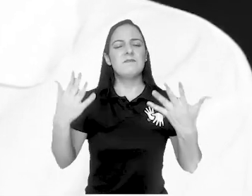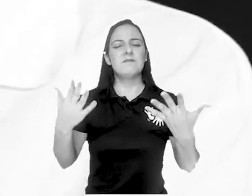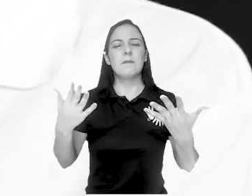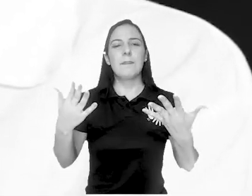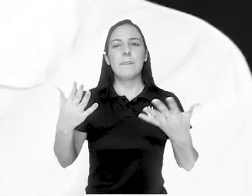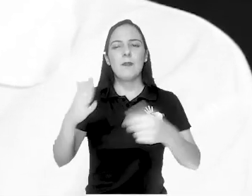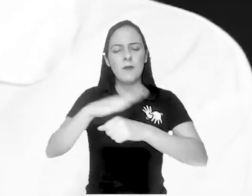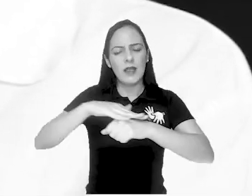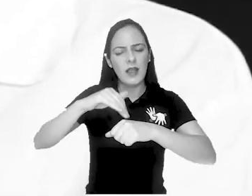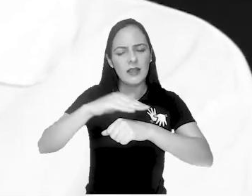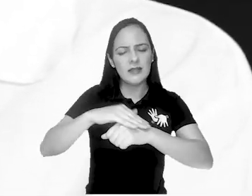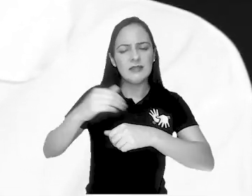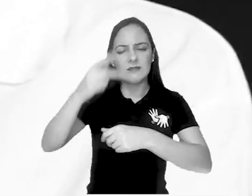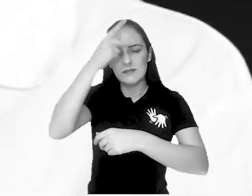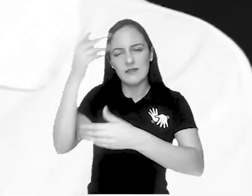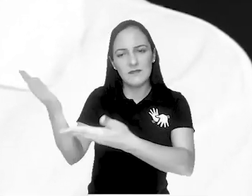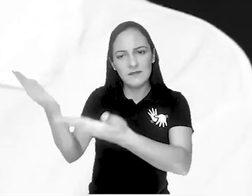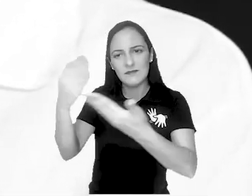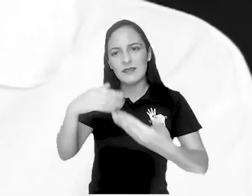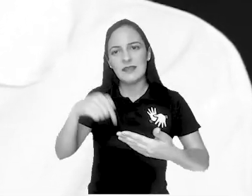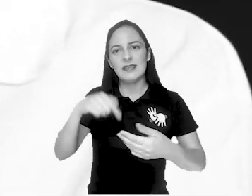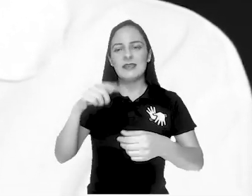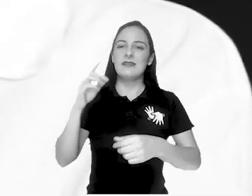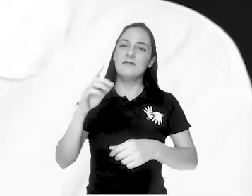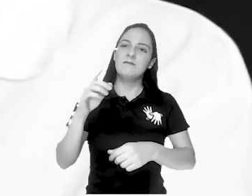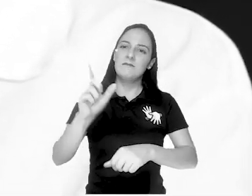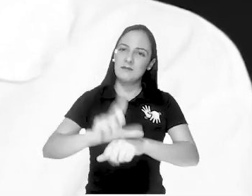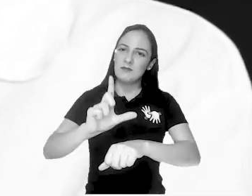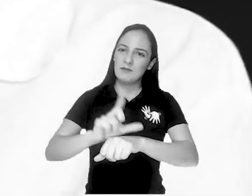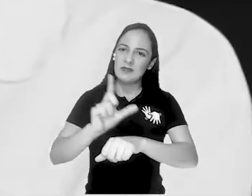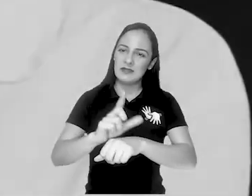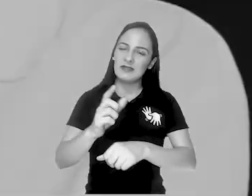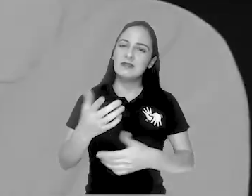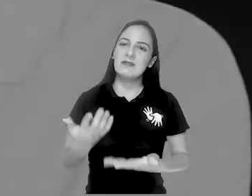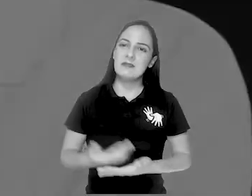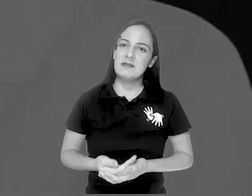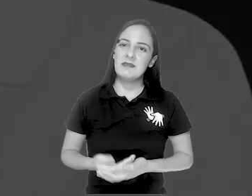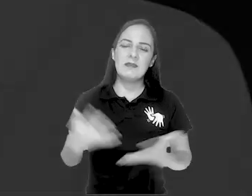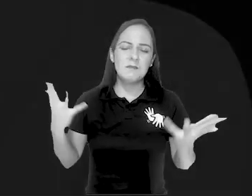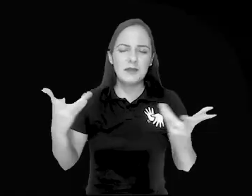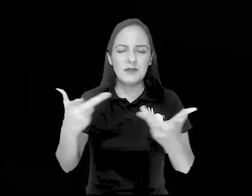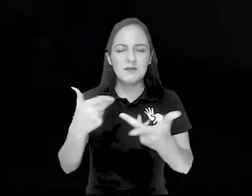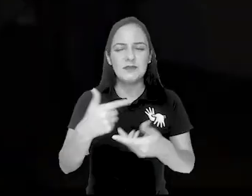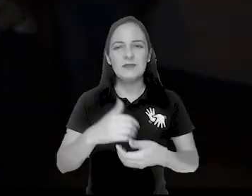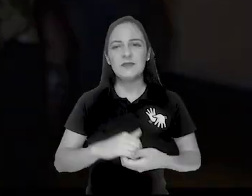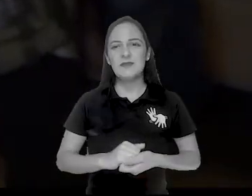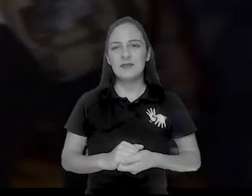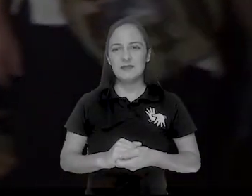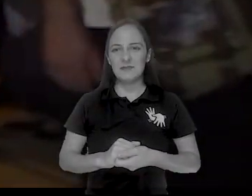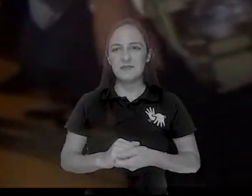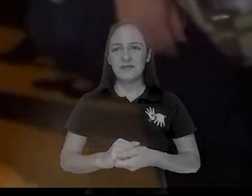nosso turista, que é uma maravilha para nosso distrito.